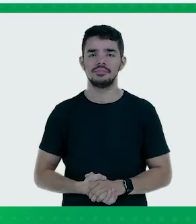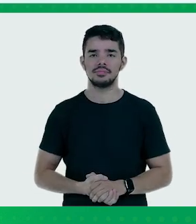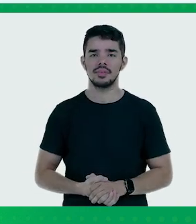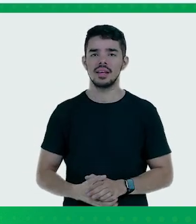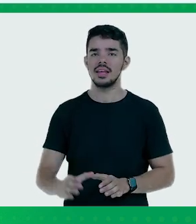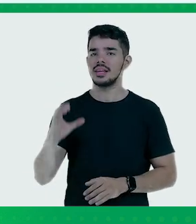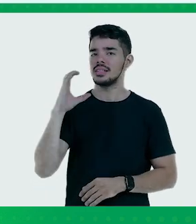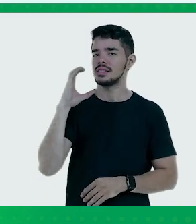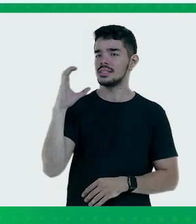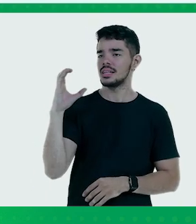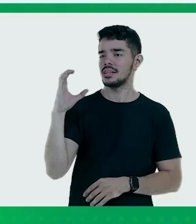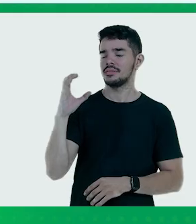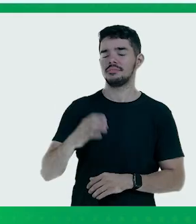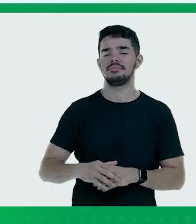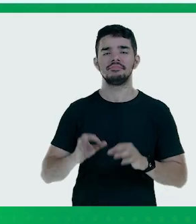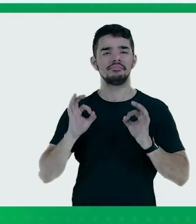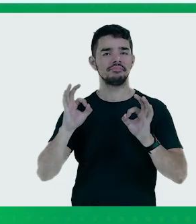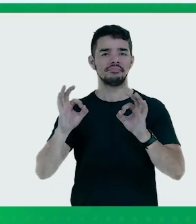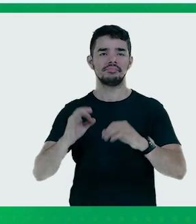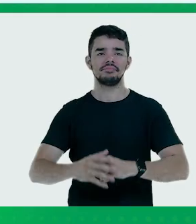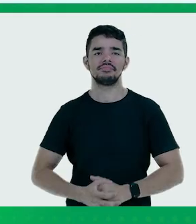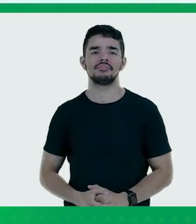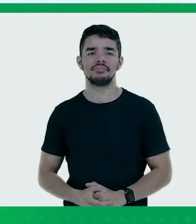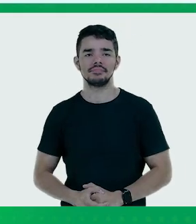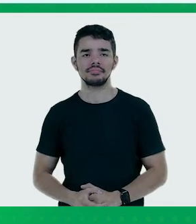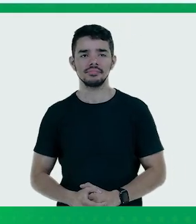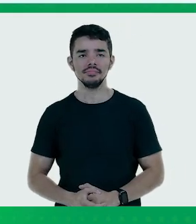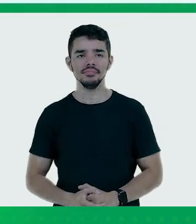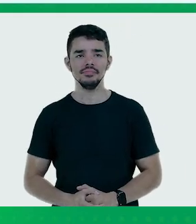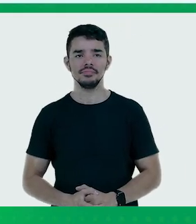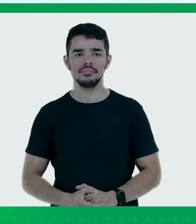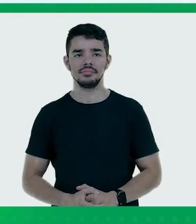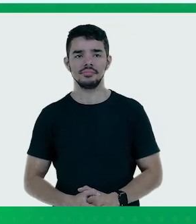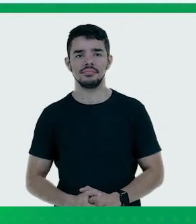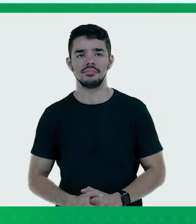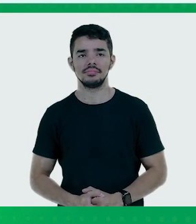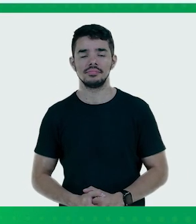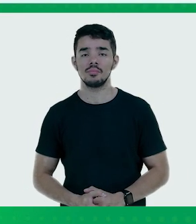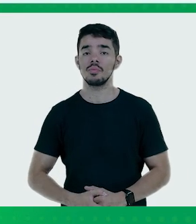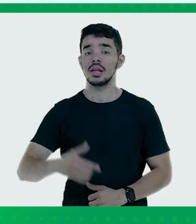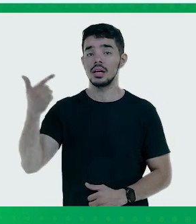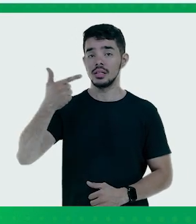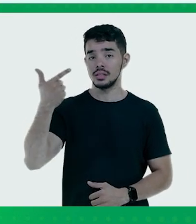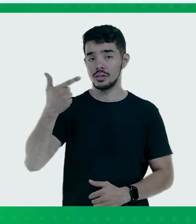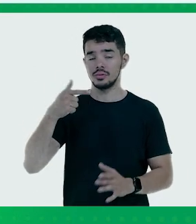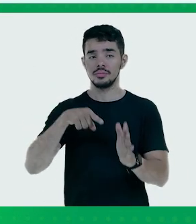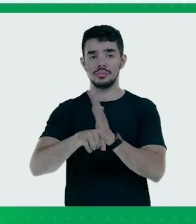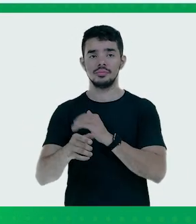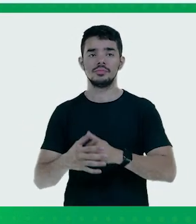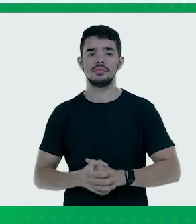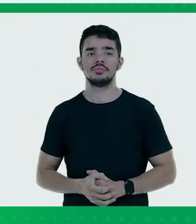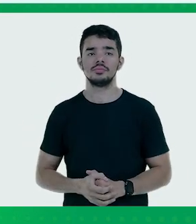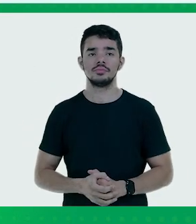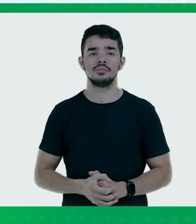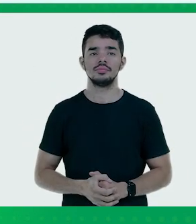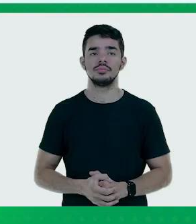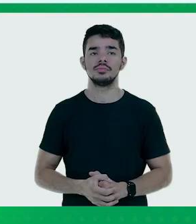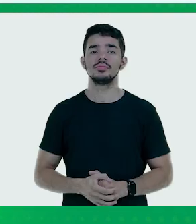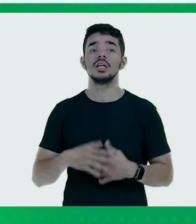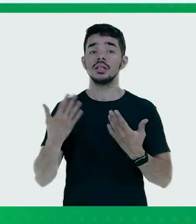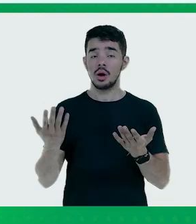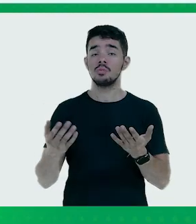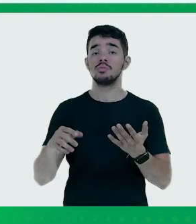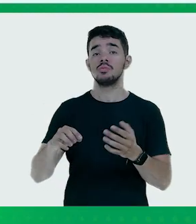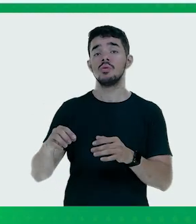de corre para resolver a outra questão. A narrativa, segunda questão, a narrativa criada por